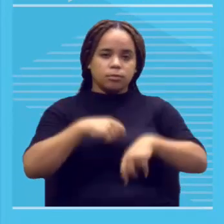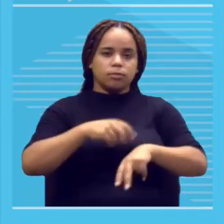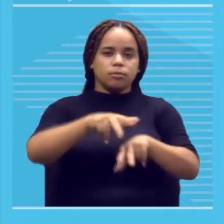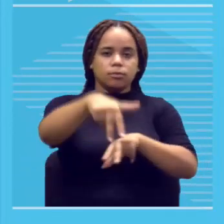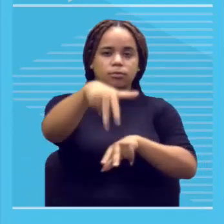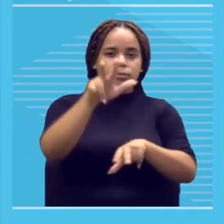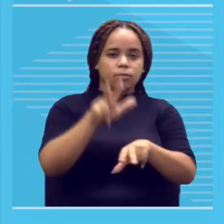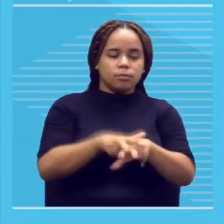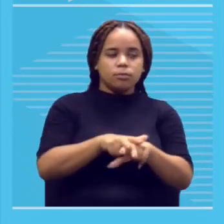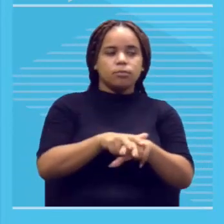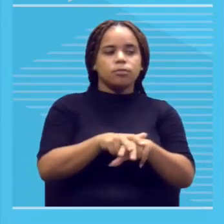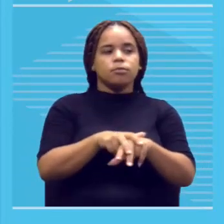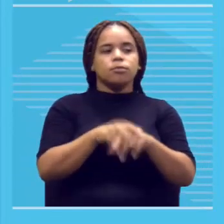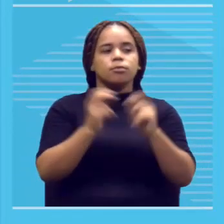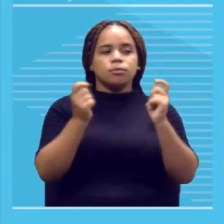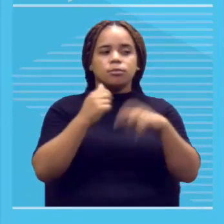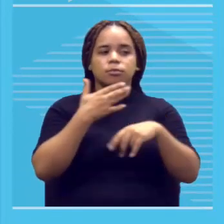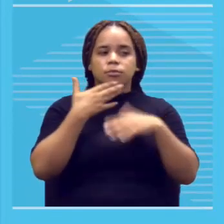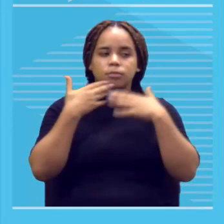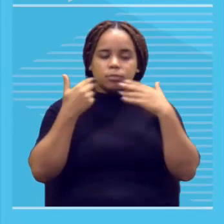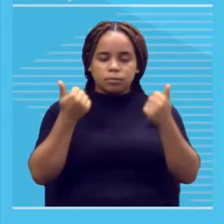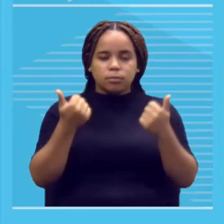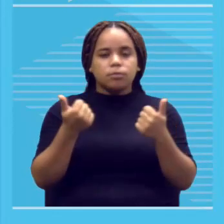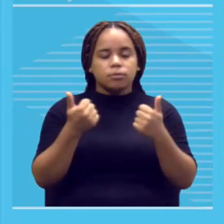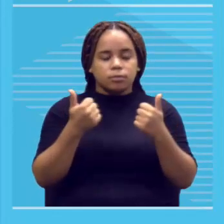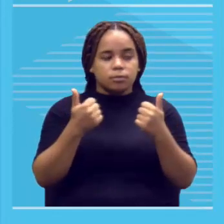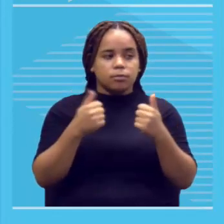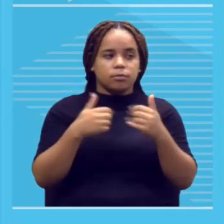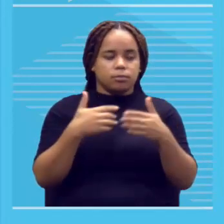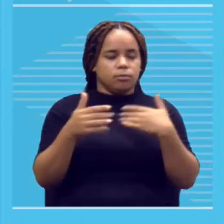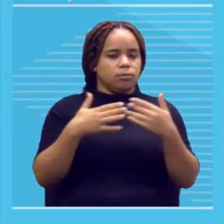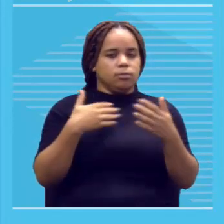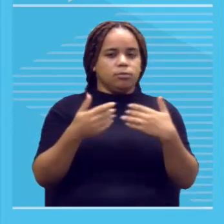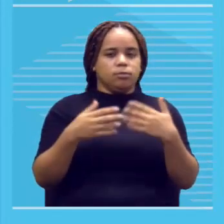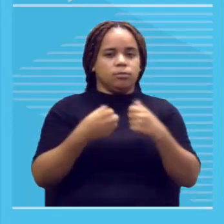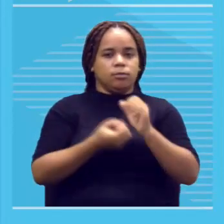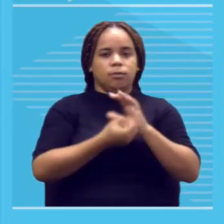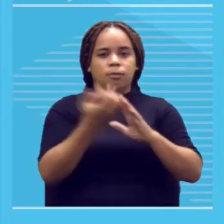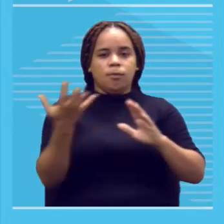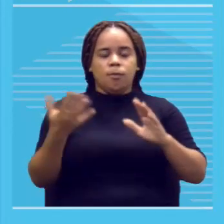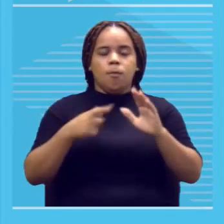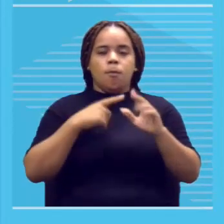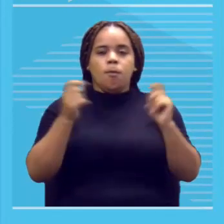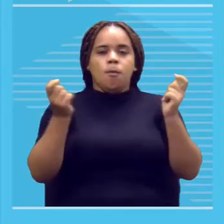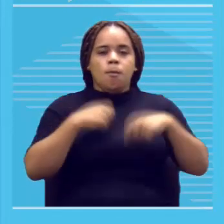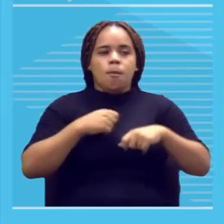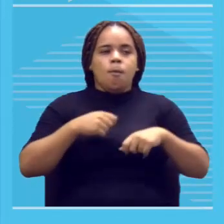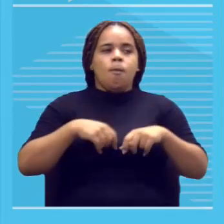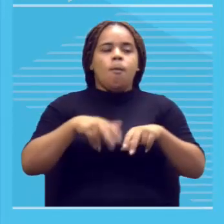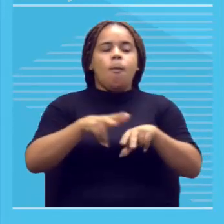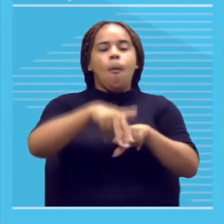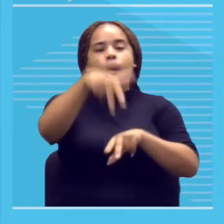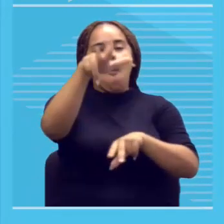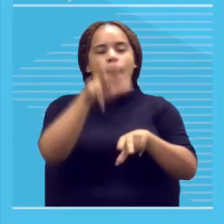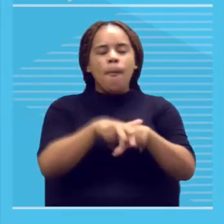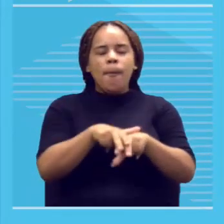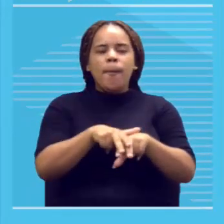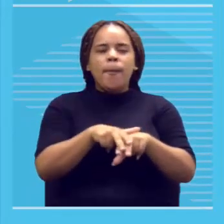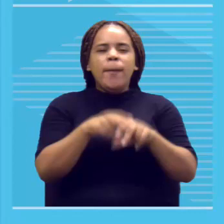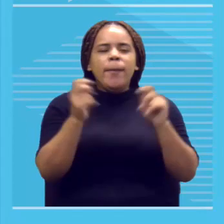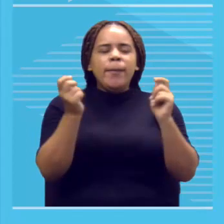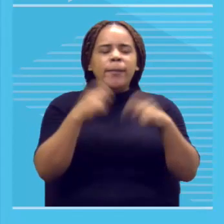o seu próprio aprimoramento Não importa quantas reencarnações você precisa vivenciar para